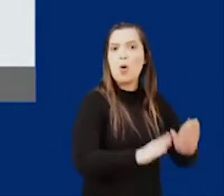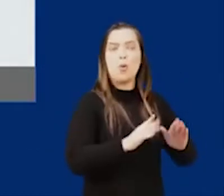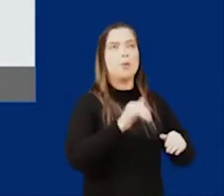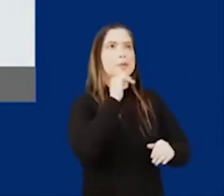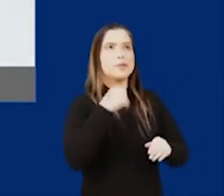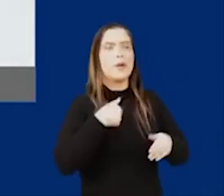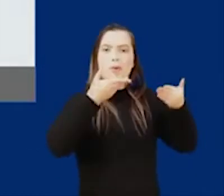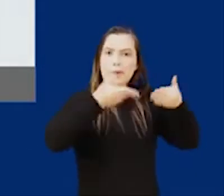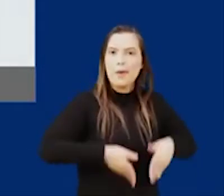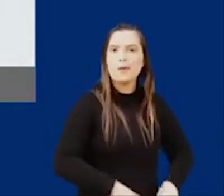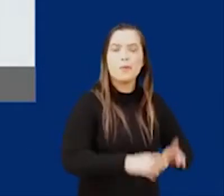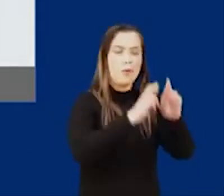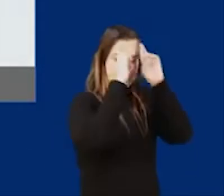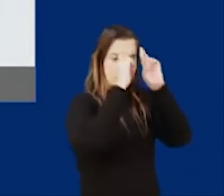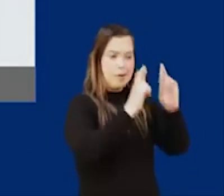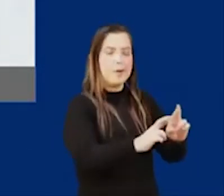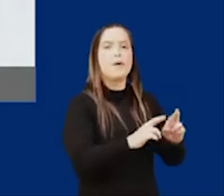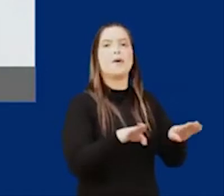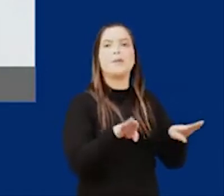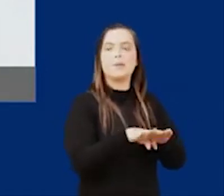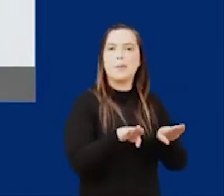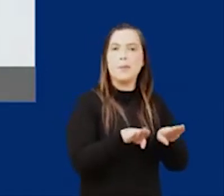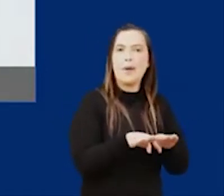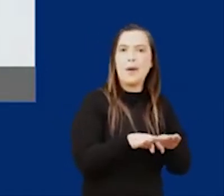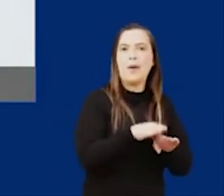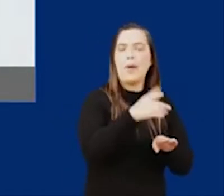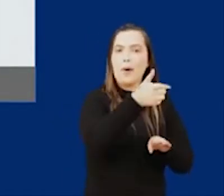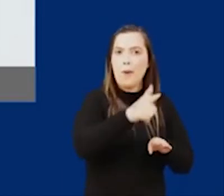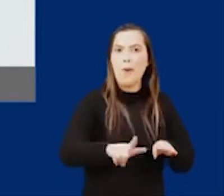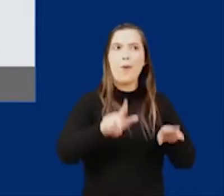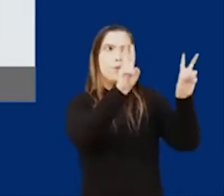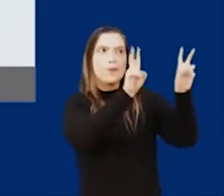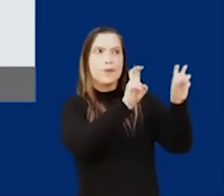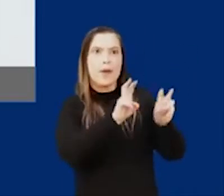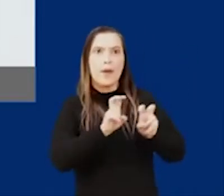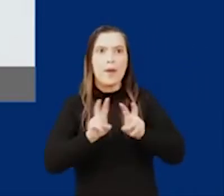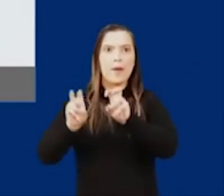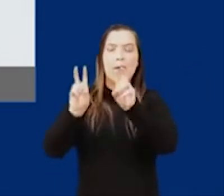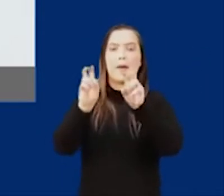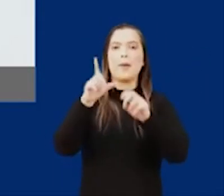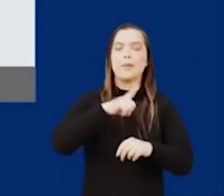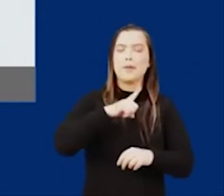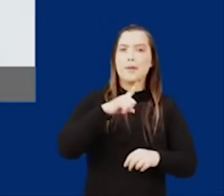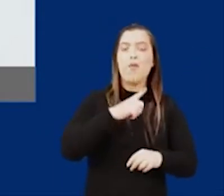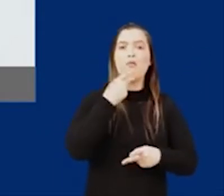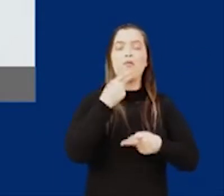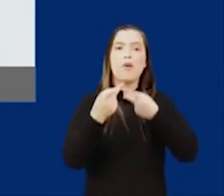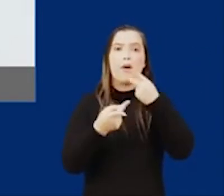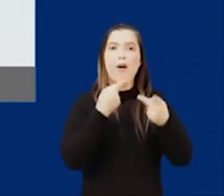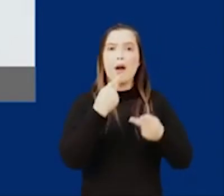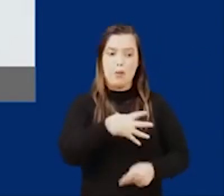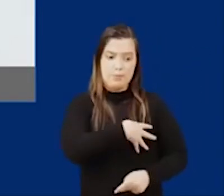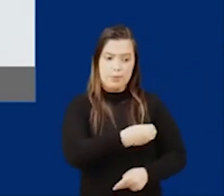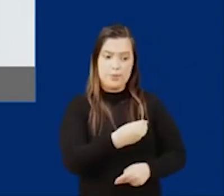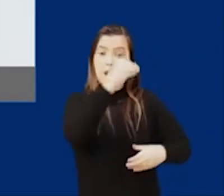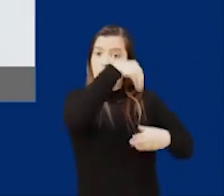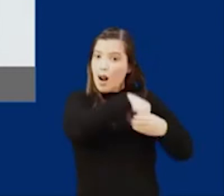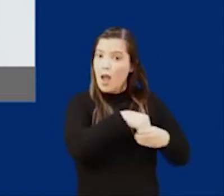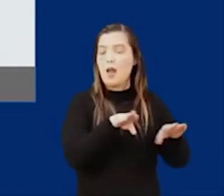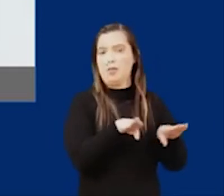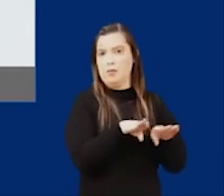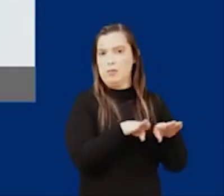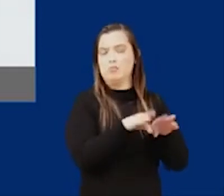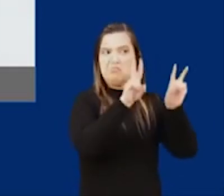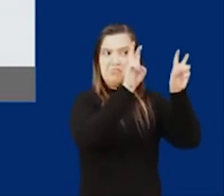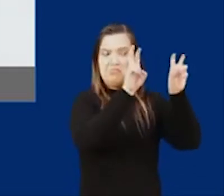à criação com apego, e tantos temas que a gente tem para poder falar que a amamentação está dentro. Então,